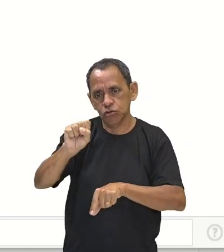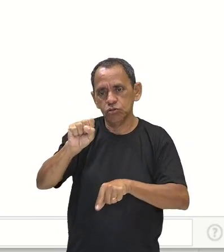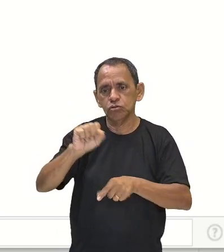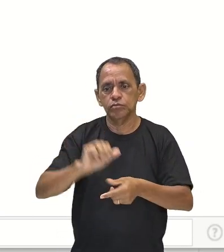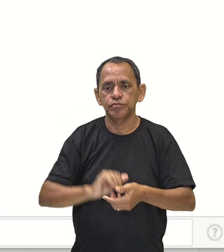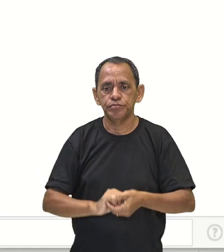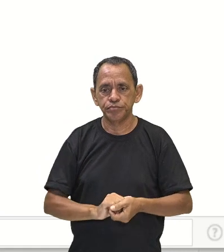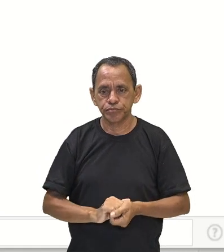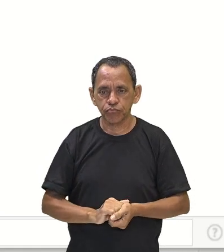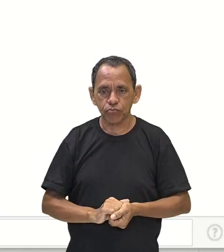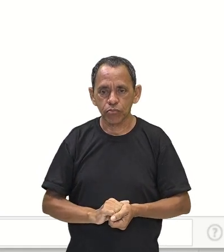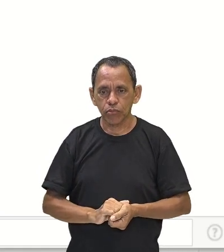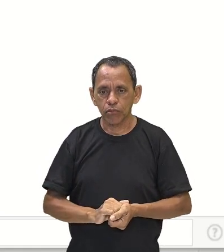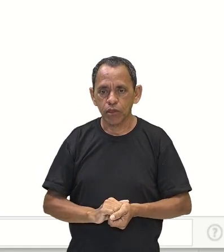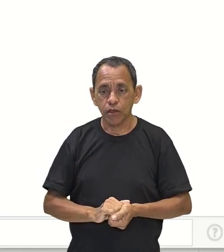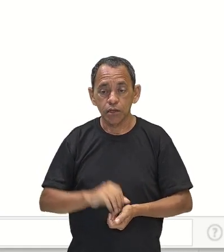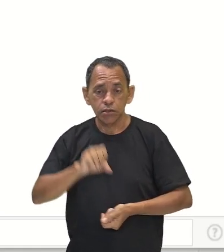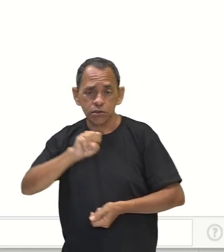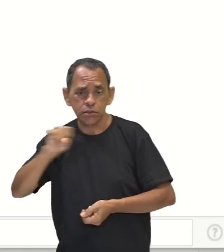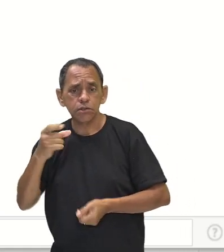certo?